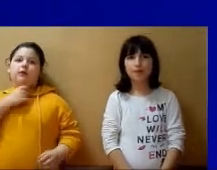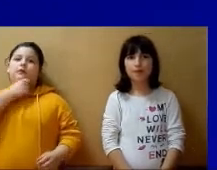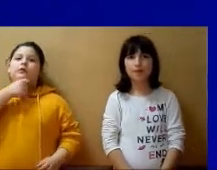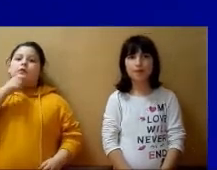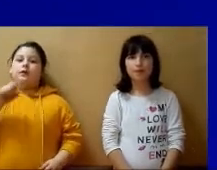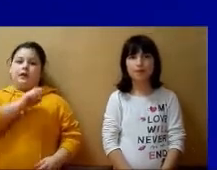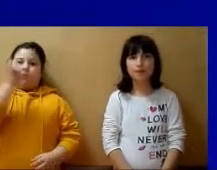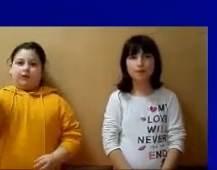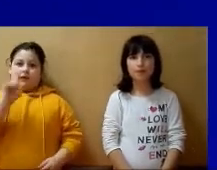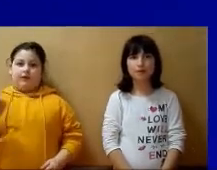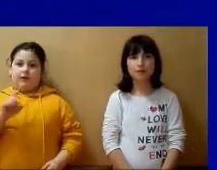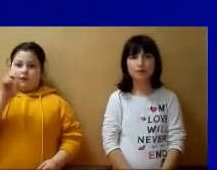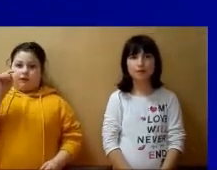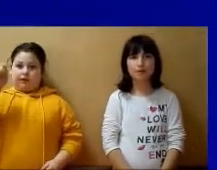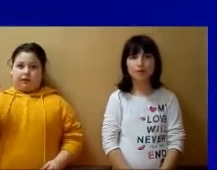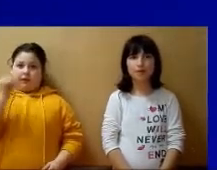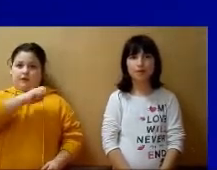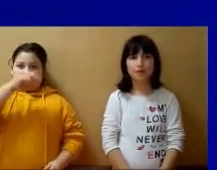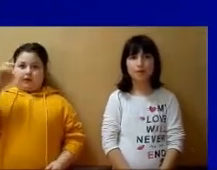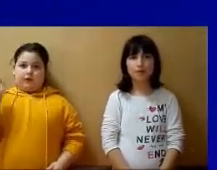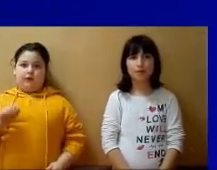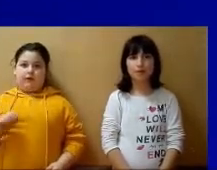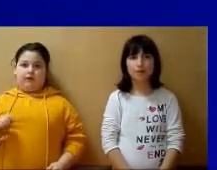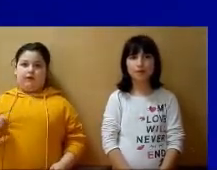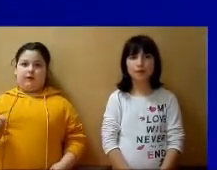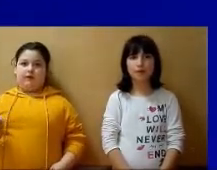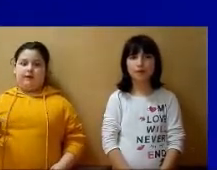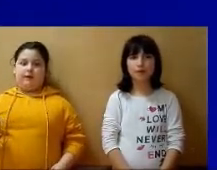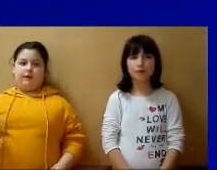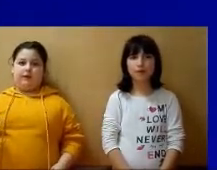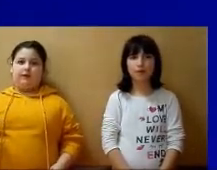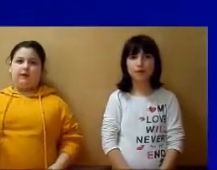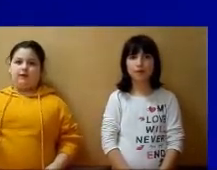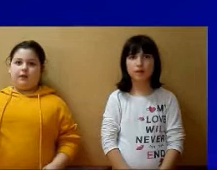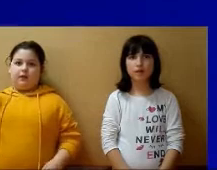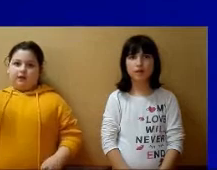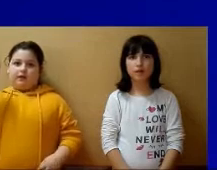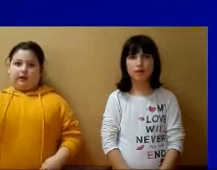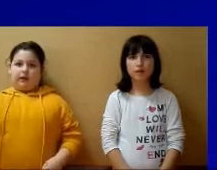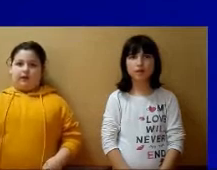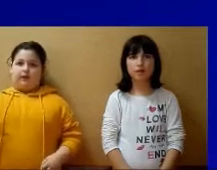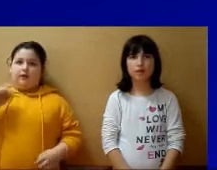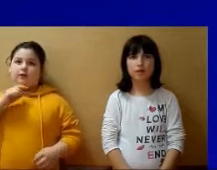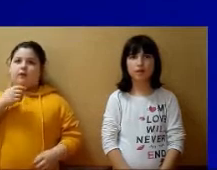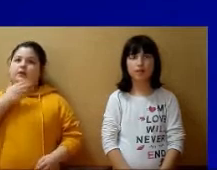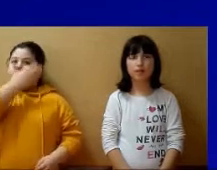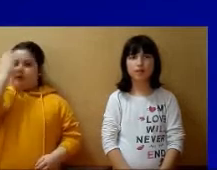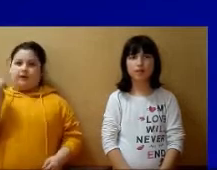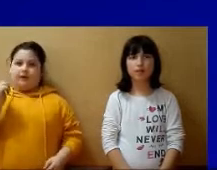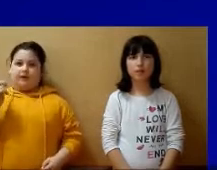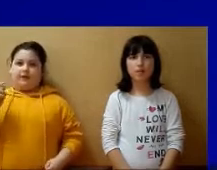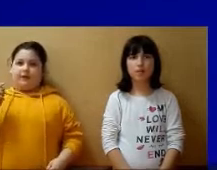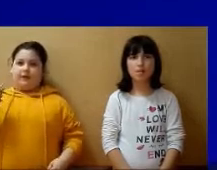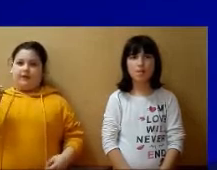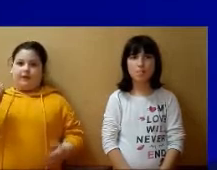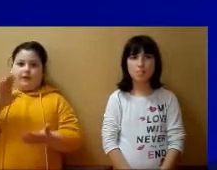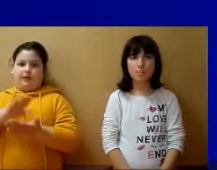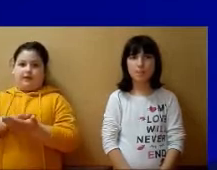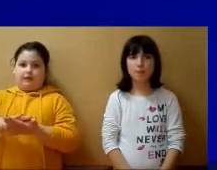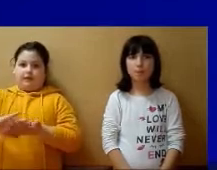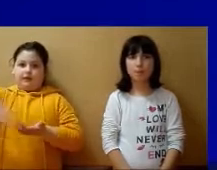Ouviste falar do Zé? Saiu de manhã para uma caçada e nunca mais voltou. Foi ela, de